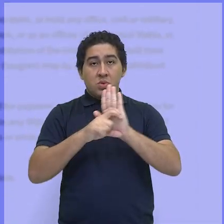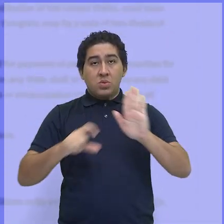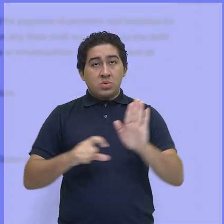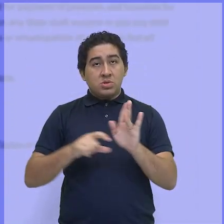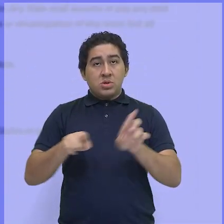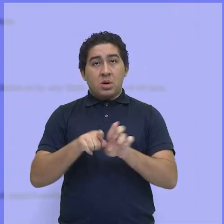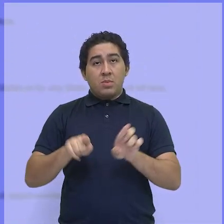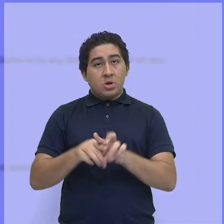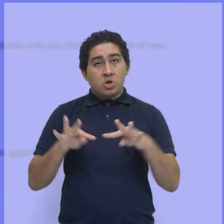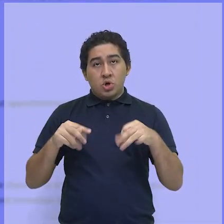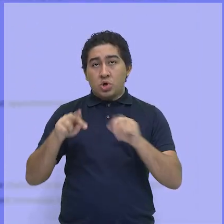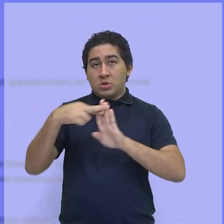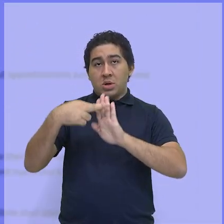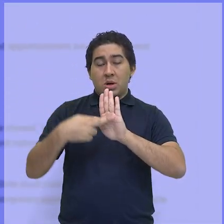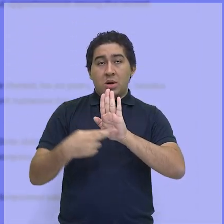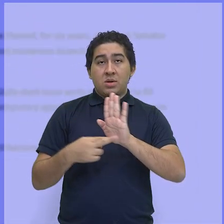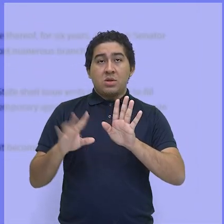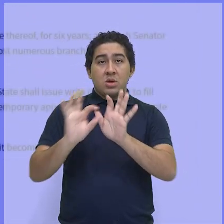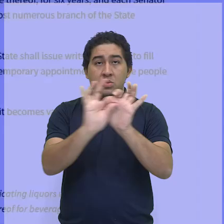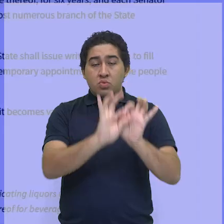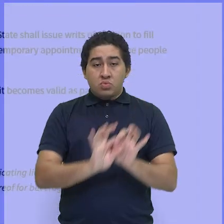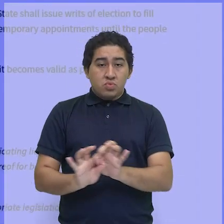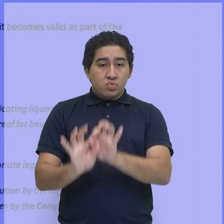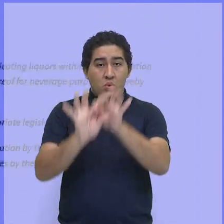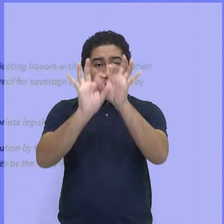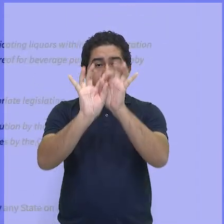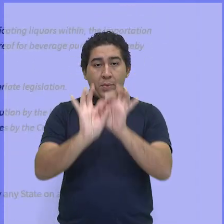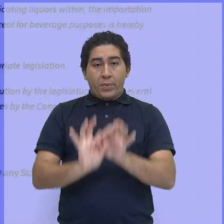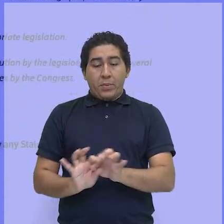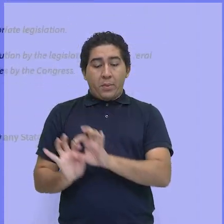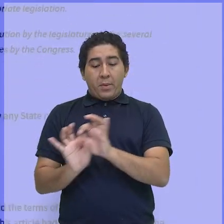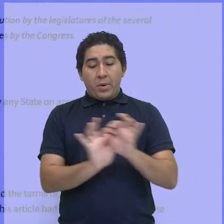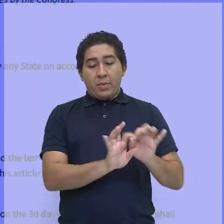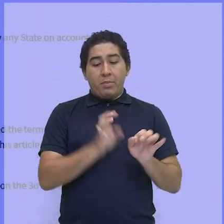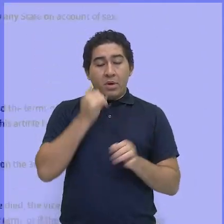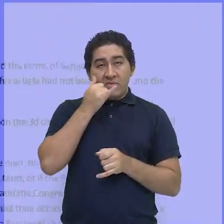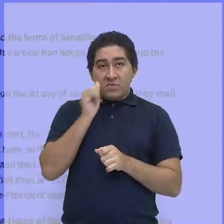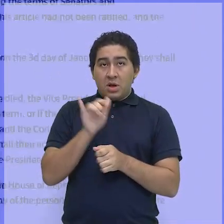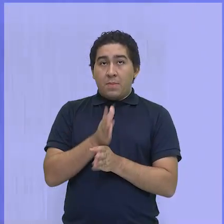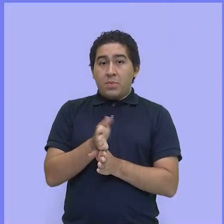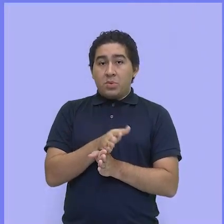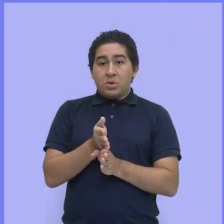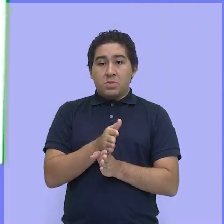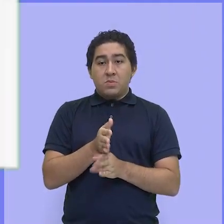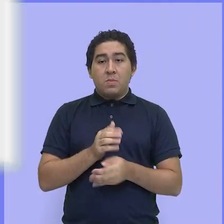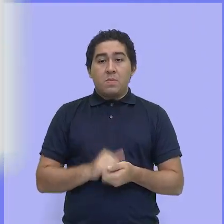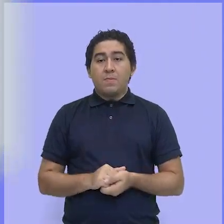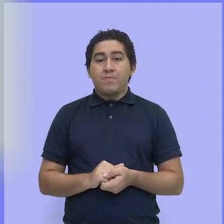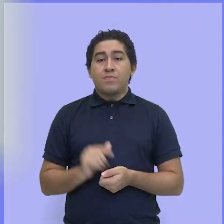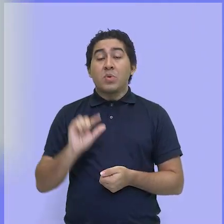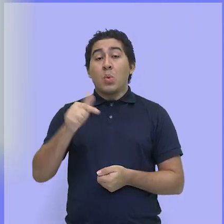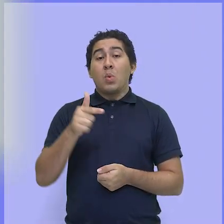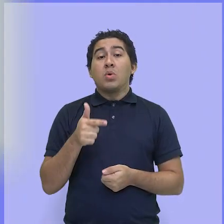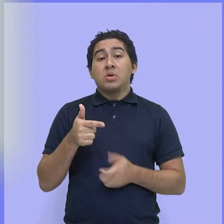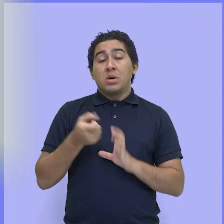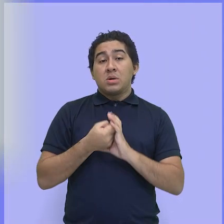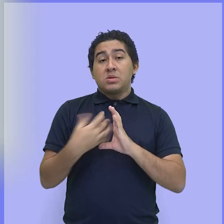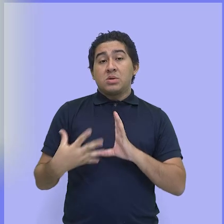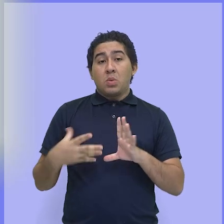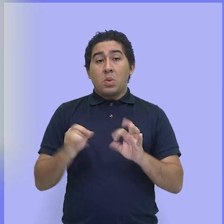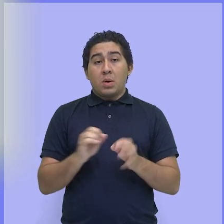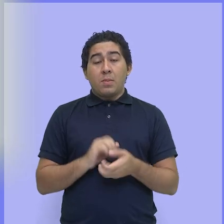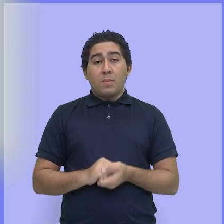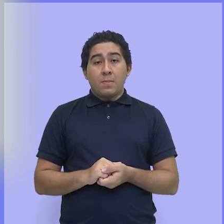cláusulas. Ela está toda amarradinha, toda direitinha para não ter ambiguidade. Uma outra característica é o